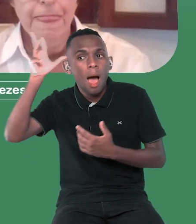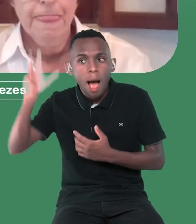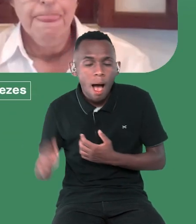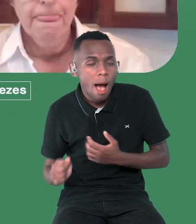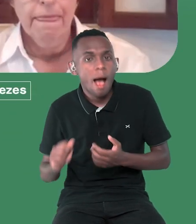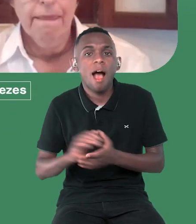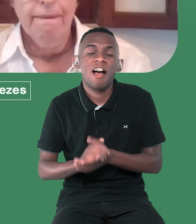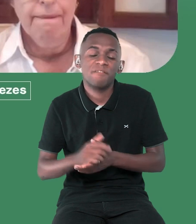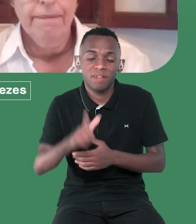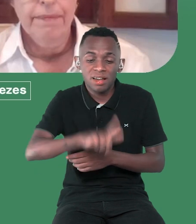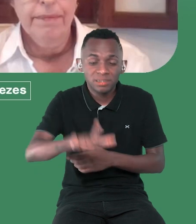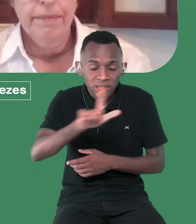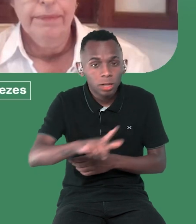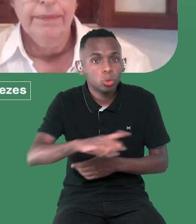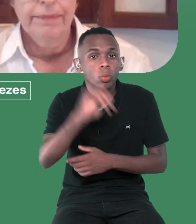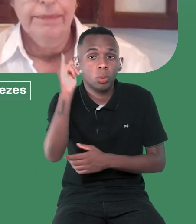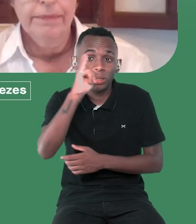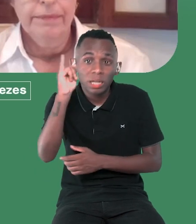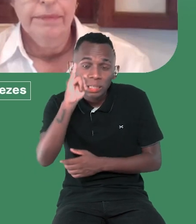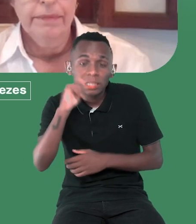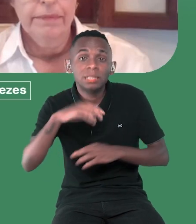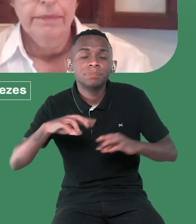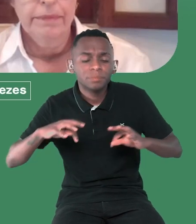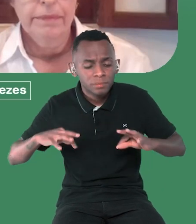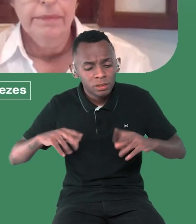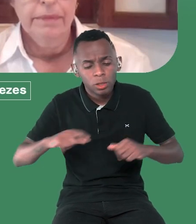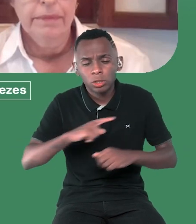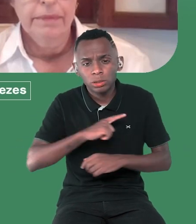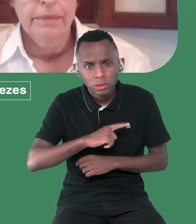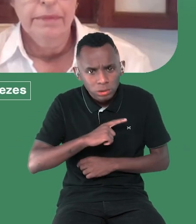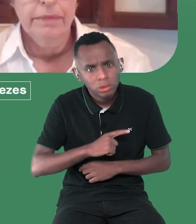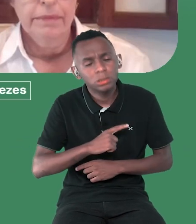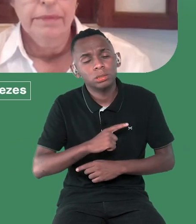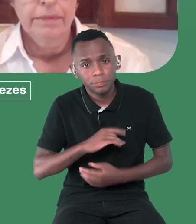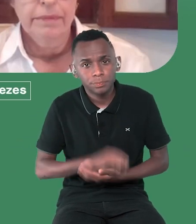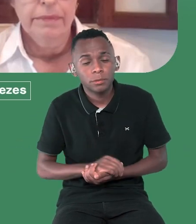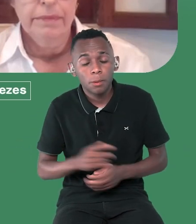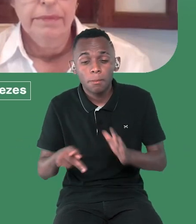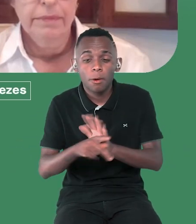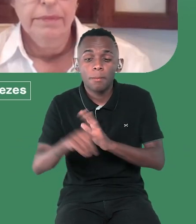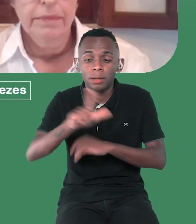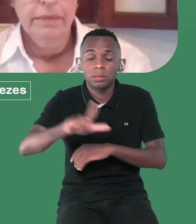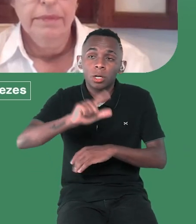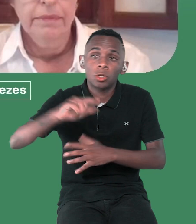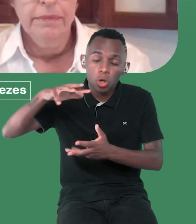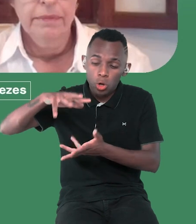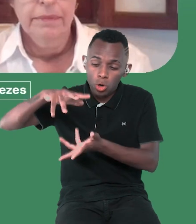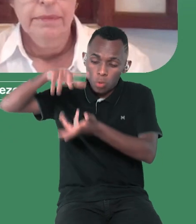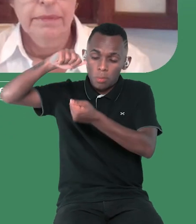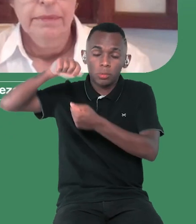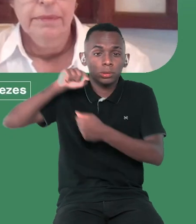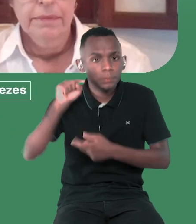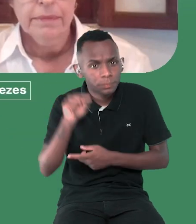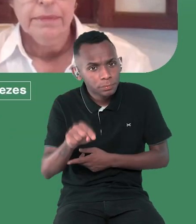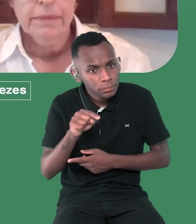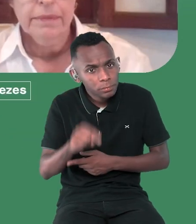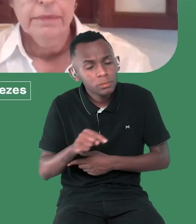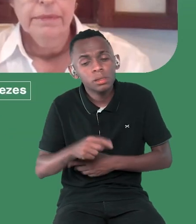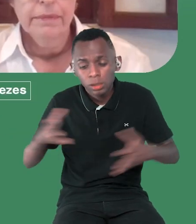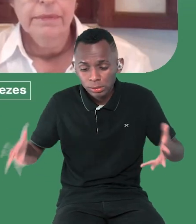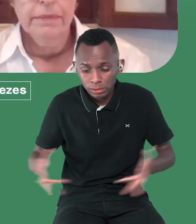literatura italiana. Então, ele tinha uma coleção de contos clássicos da literatura mundial. Esses contos motivavam muito